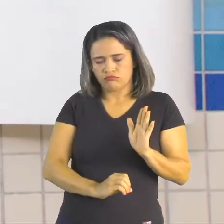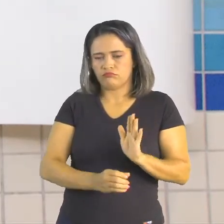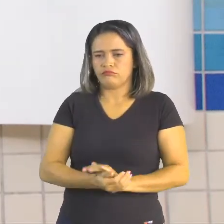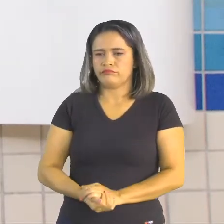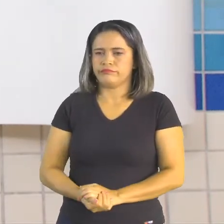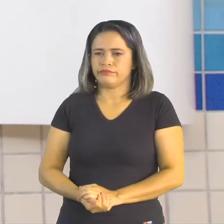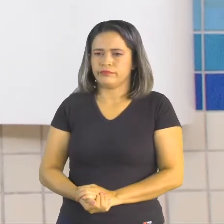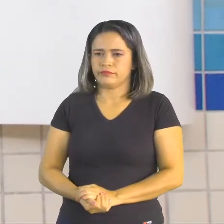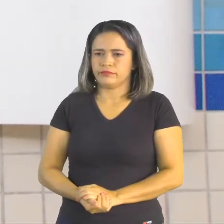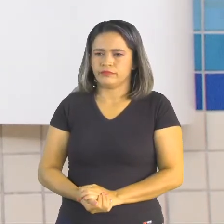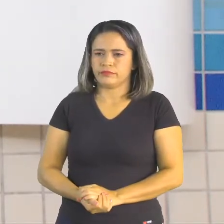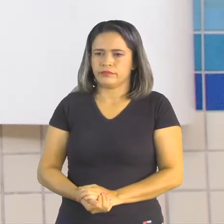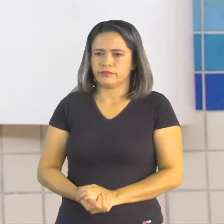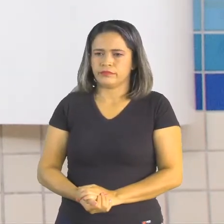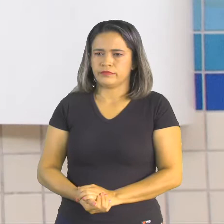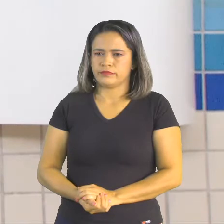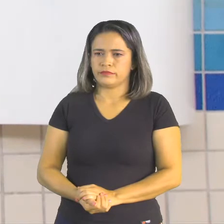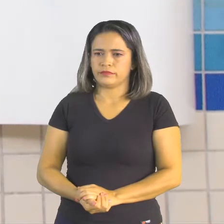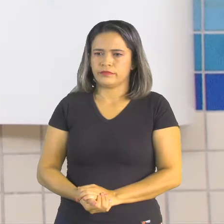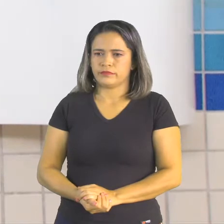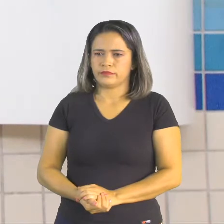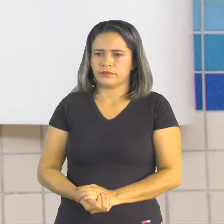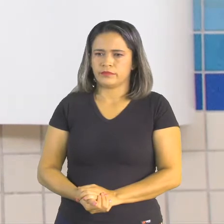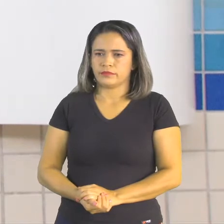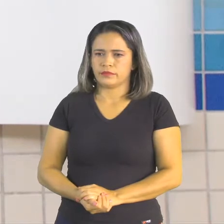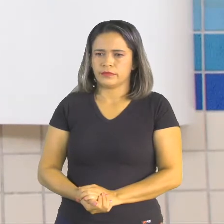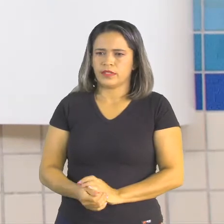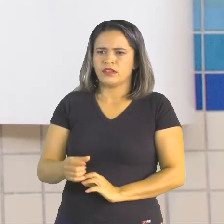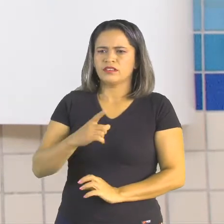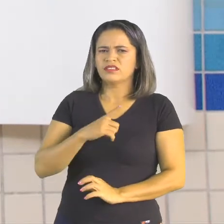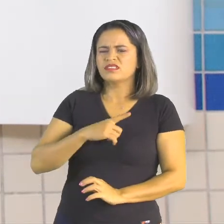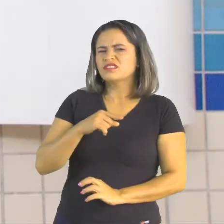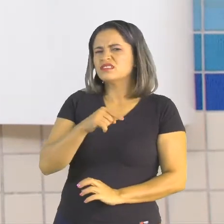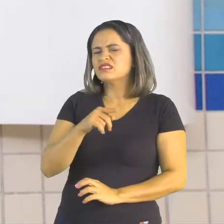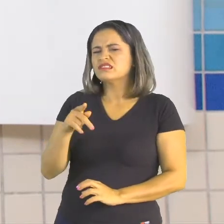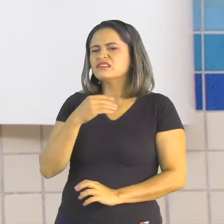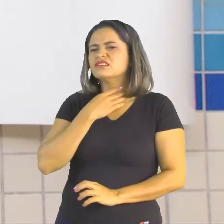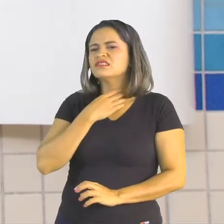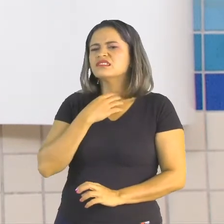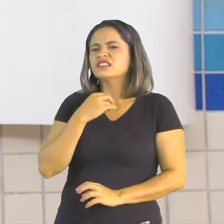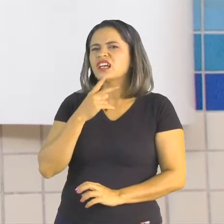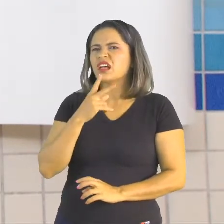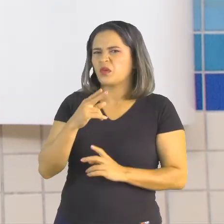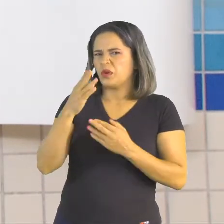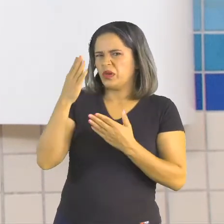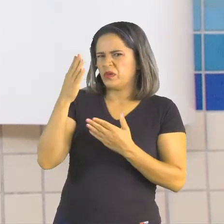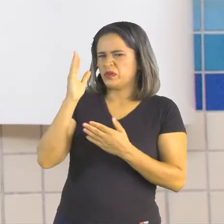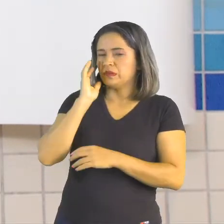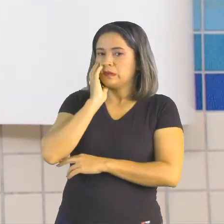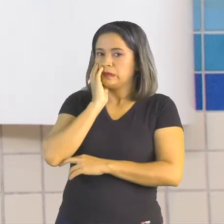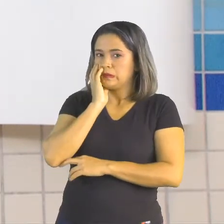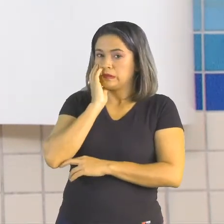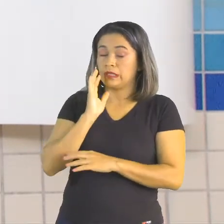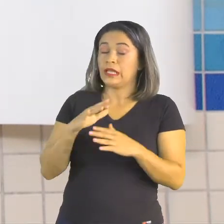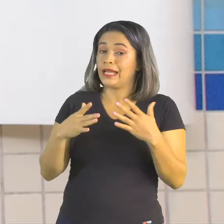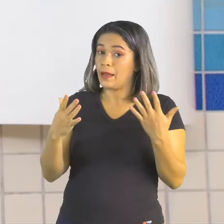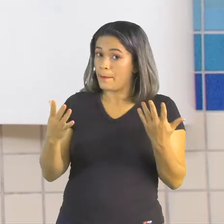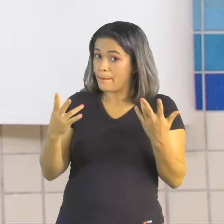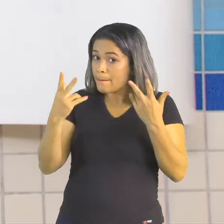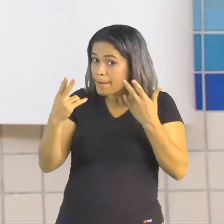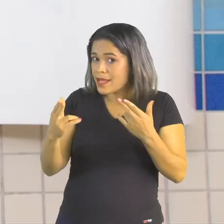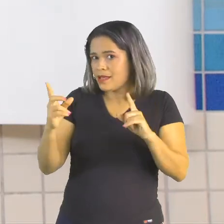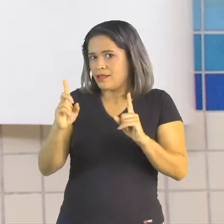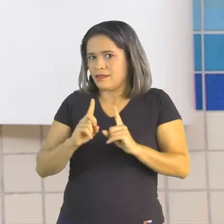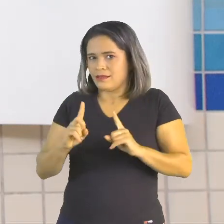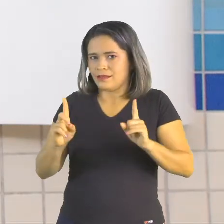0, 0,8. Agora essa aqui, professor, não é a mesma daquela? A mesma não é. O